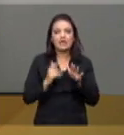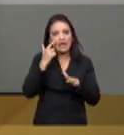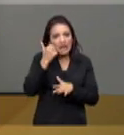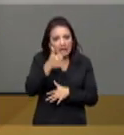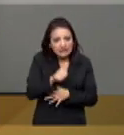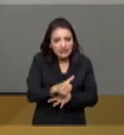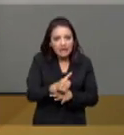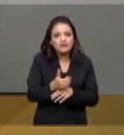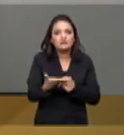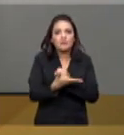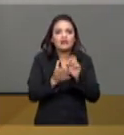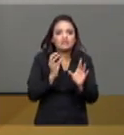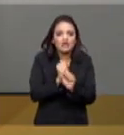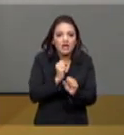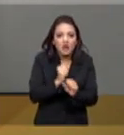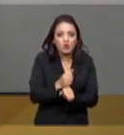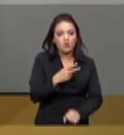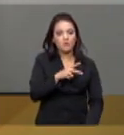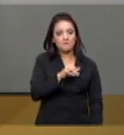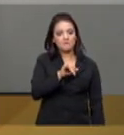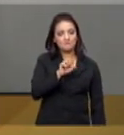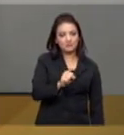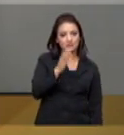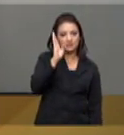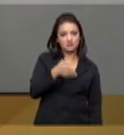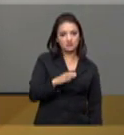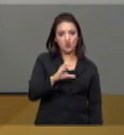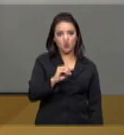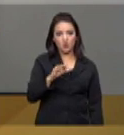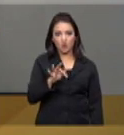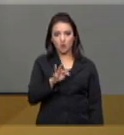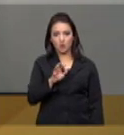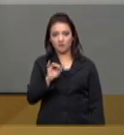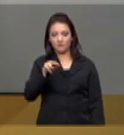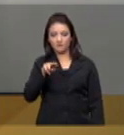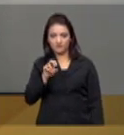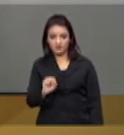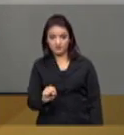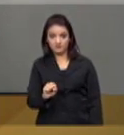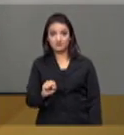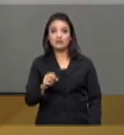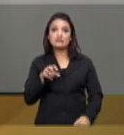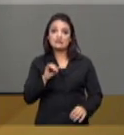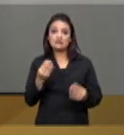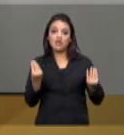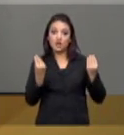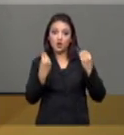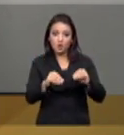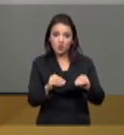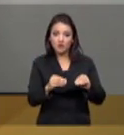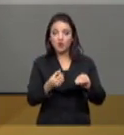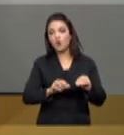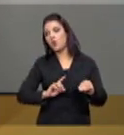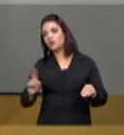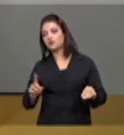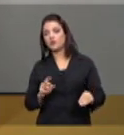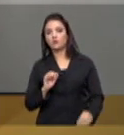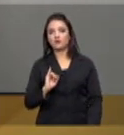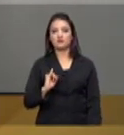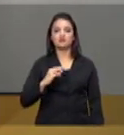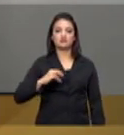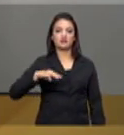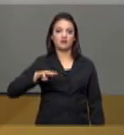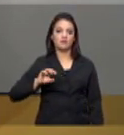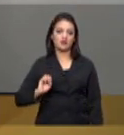do PIS-COFINS e à inclusão ou não, no caso concluindo, pela exclusão do ICMS. Portanto, não assiste razão